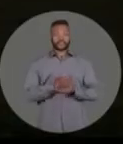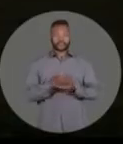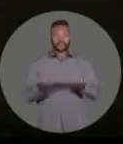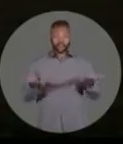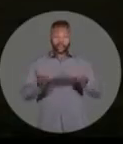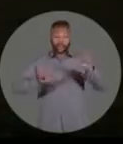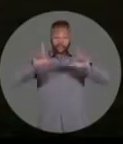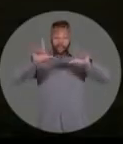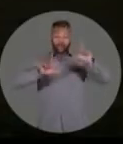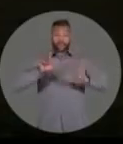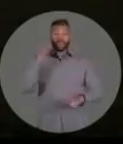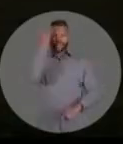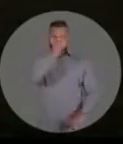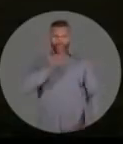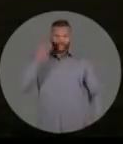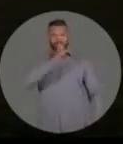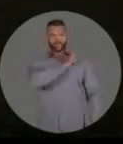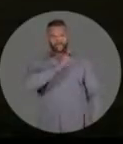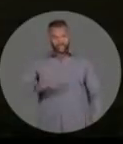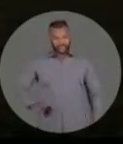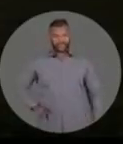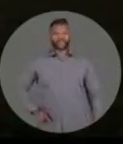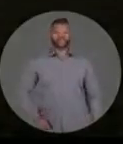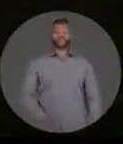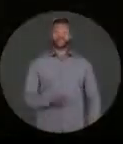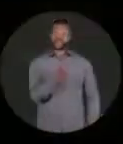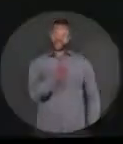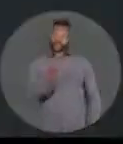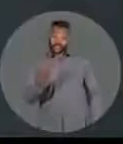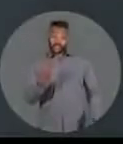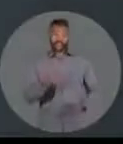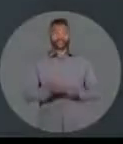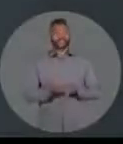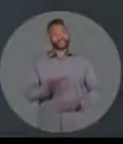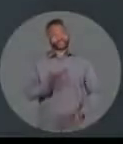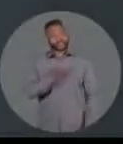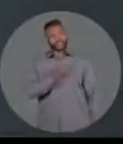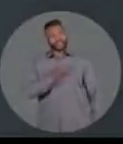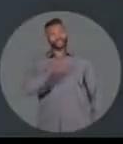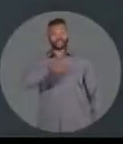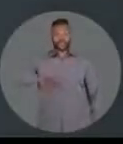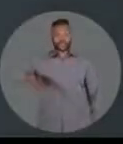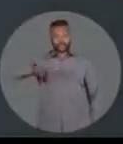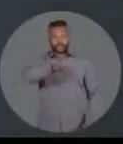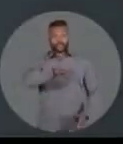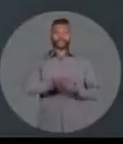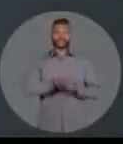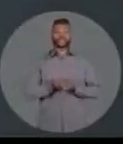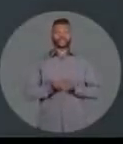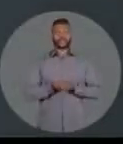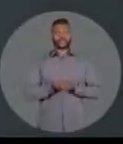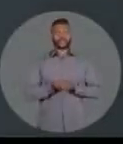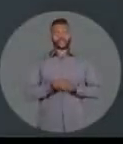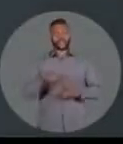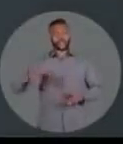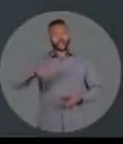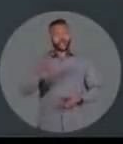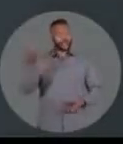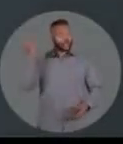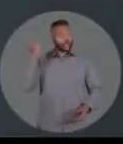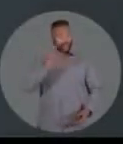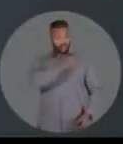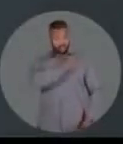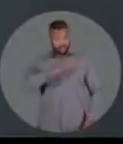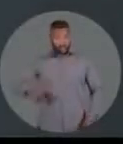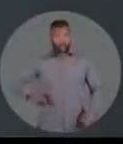Começa agora o programa Haddad Presidente 13. Minhas amigas e meus amigos, nós fizemos um